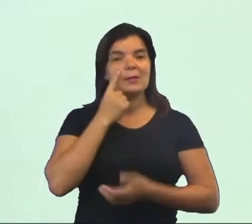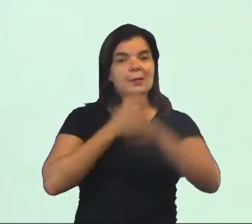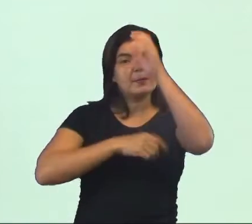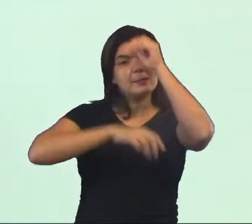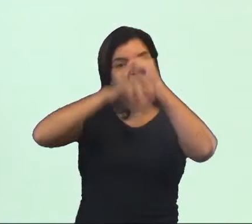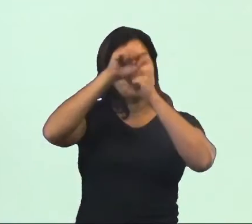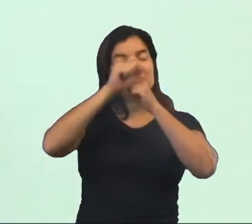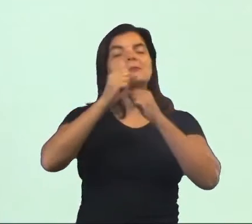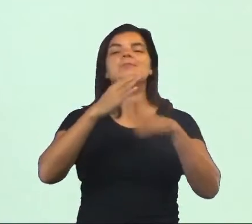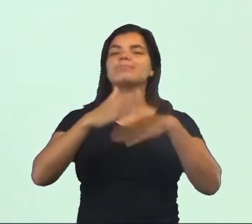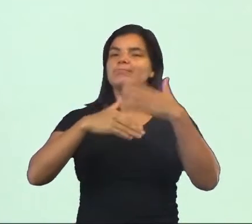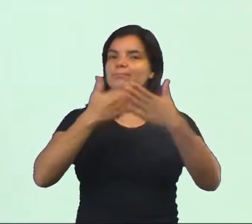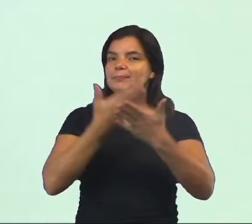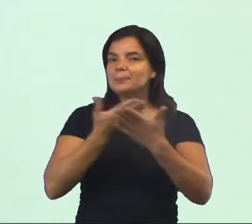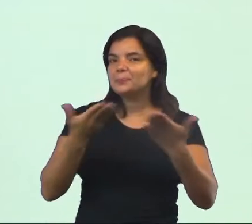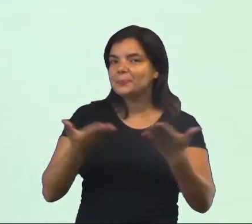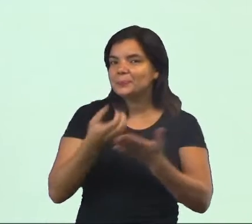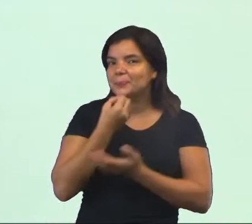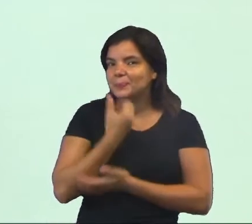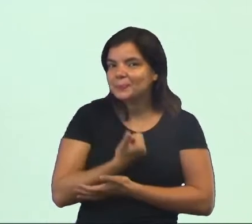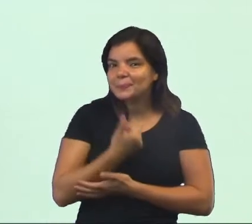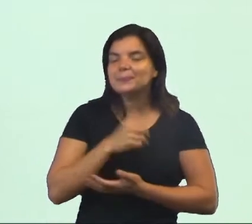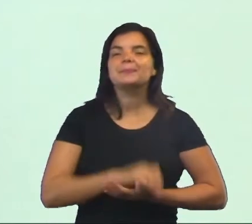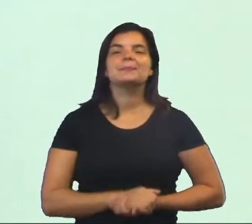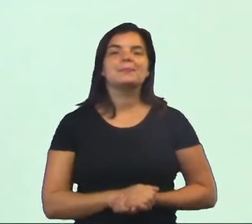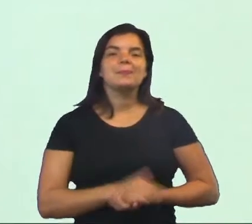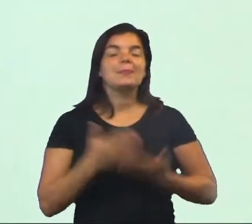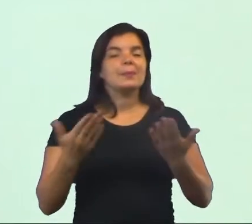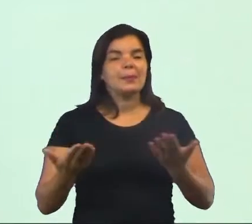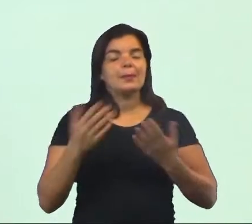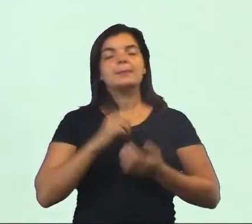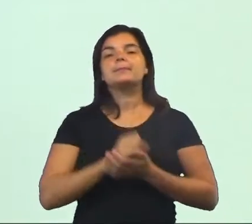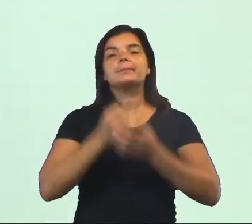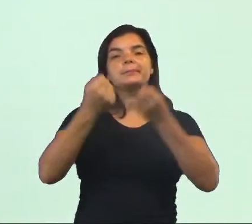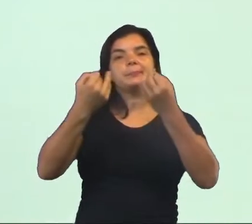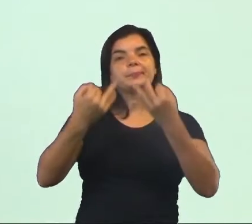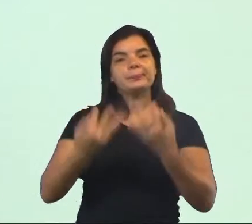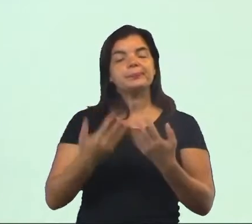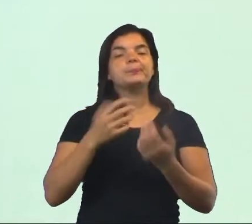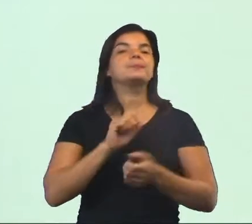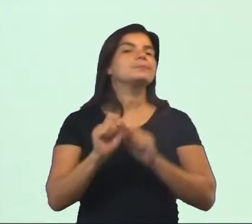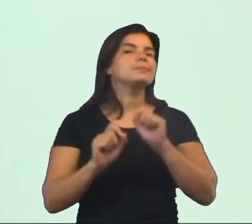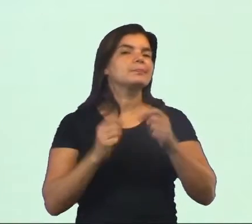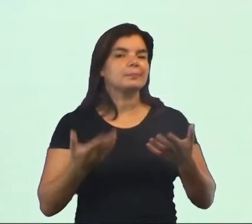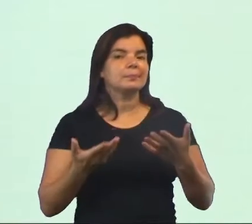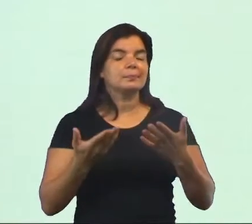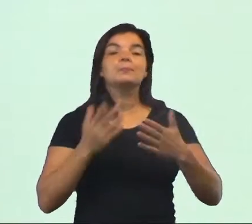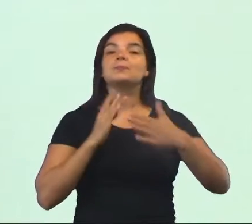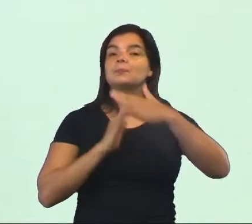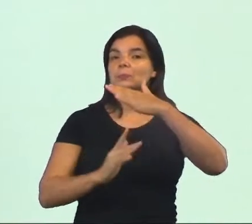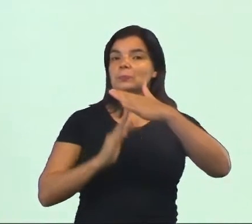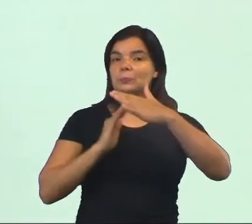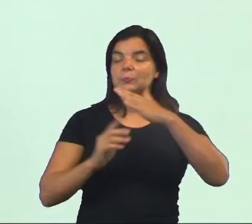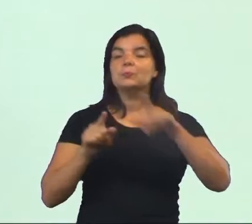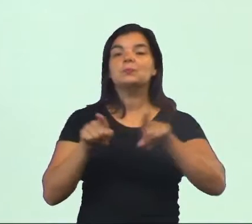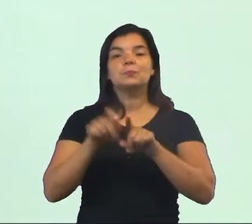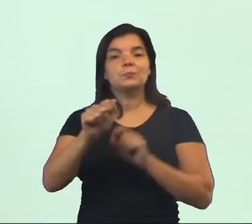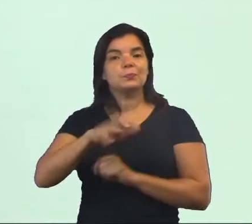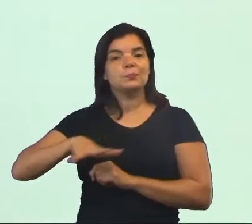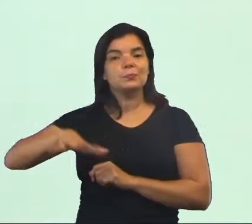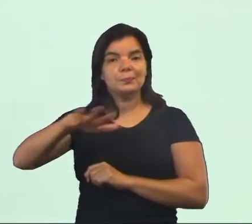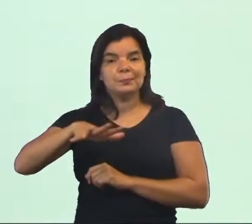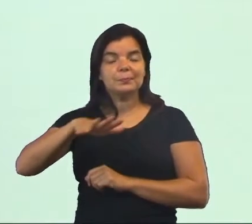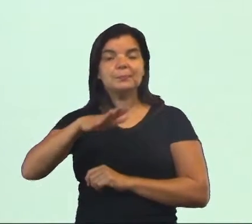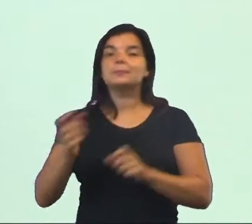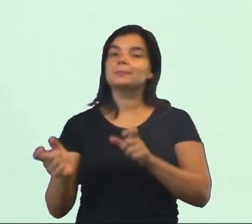aprender muito mais na aula de hoje, tudo bem? Então, estávamos falando, sobre a migração do campo para a cidade.